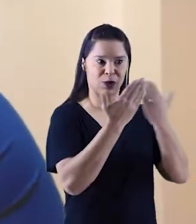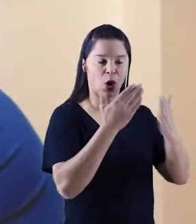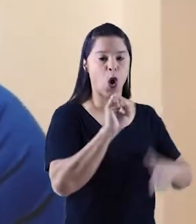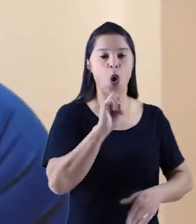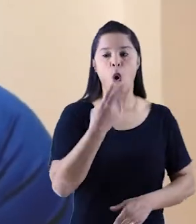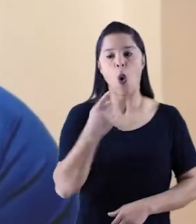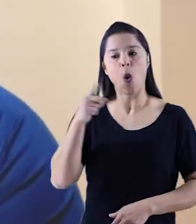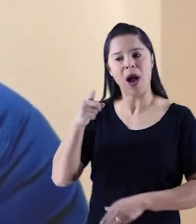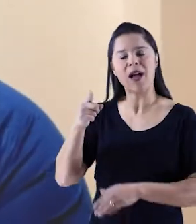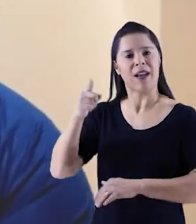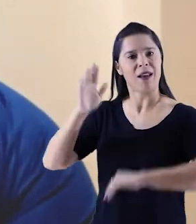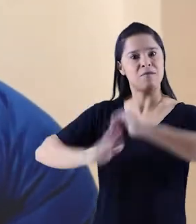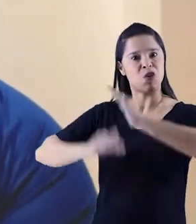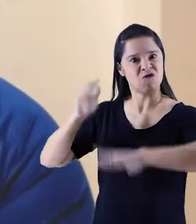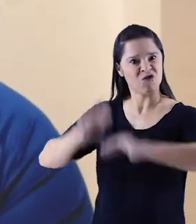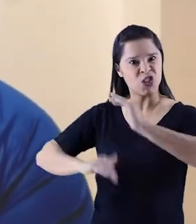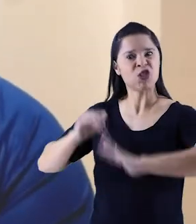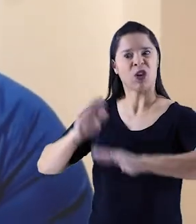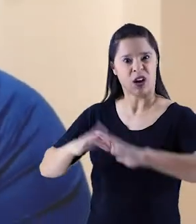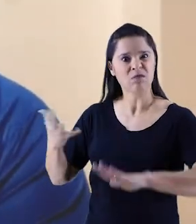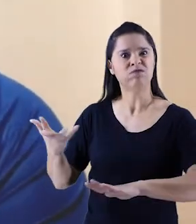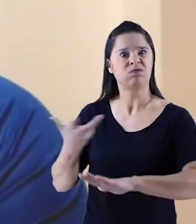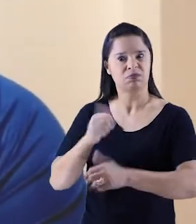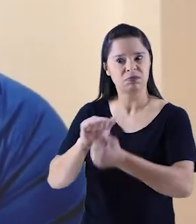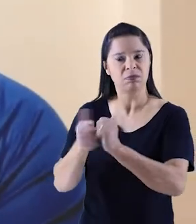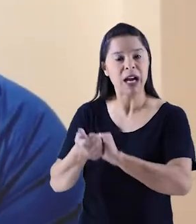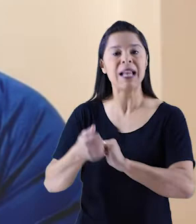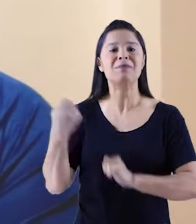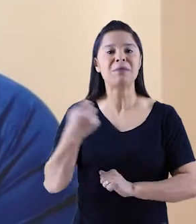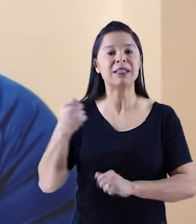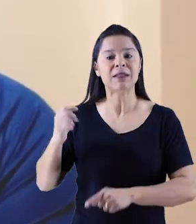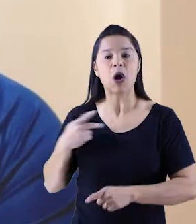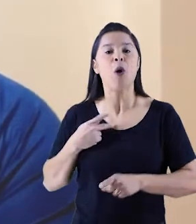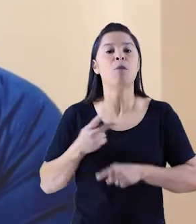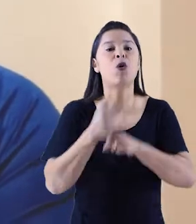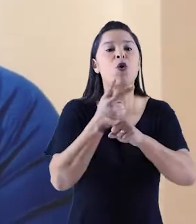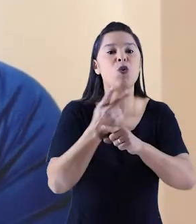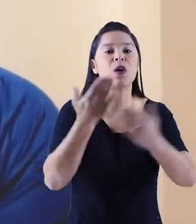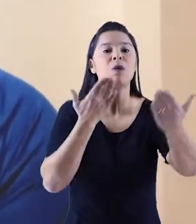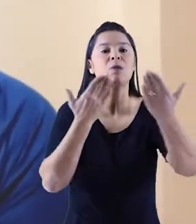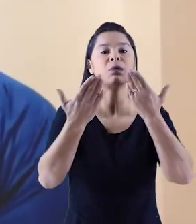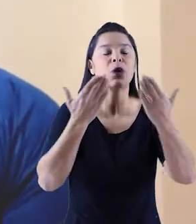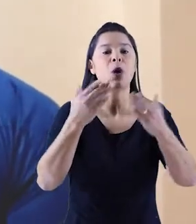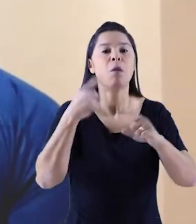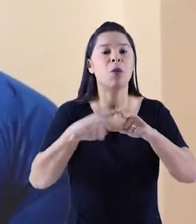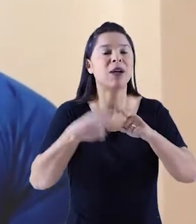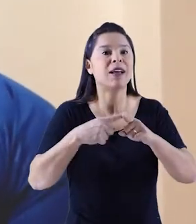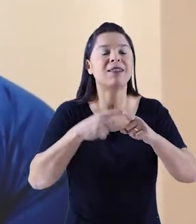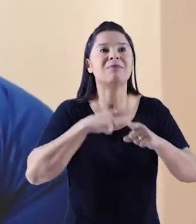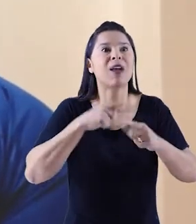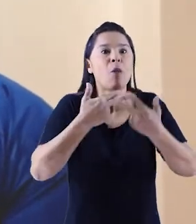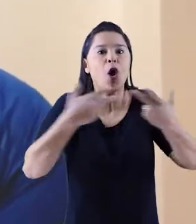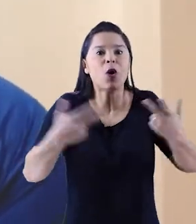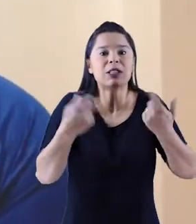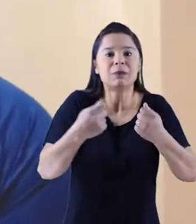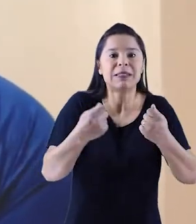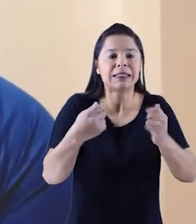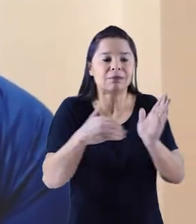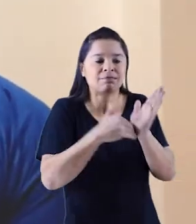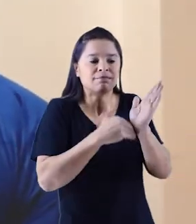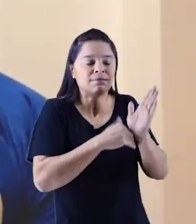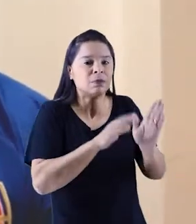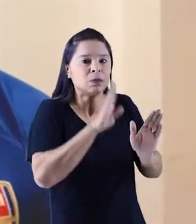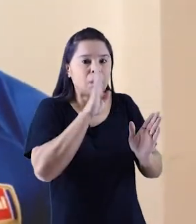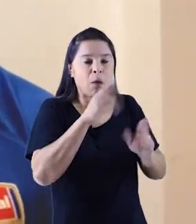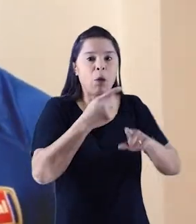ou aquele atleta de alto rendimento, ele está procurando um profissional por conta de alguma questão que merece sigilo profissional e esteja causando